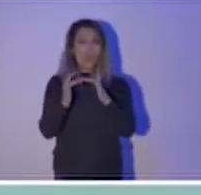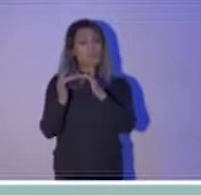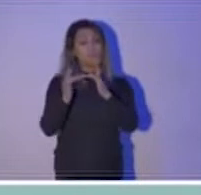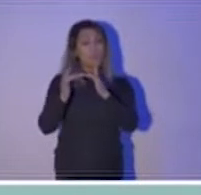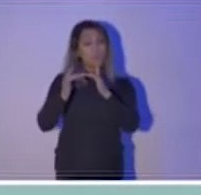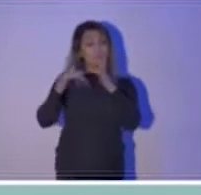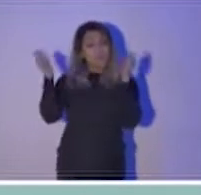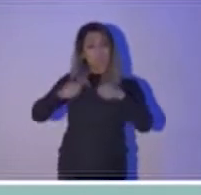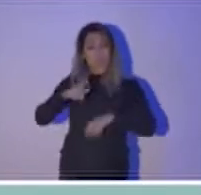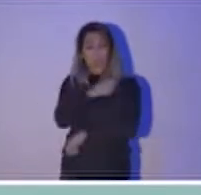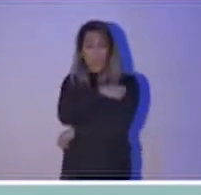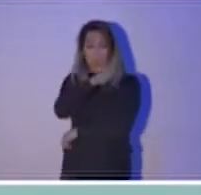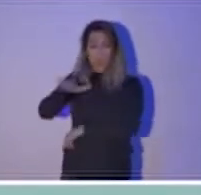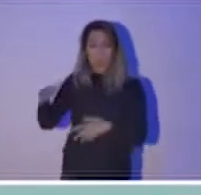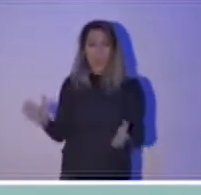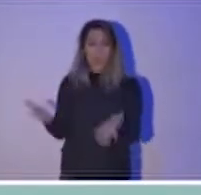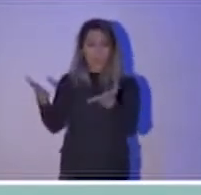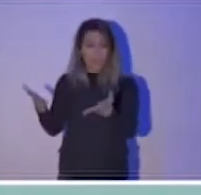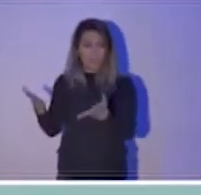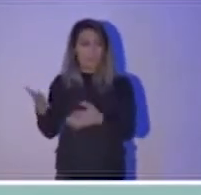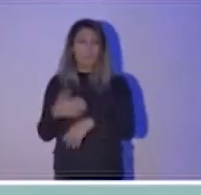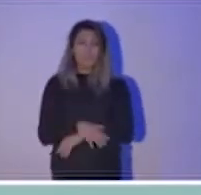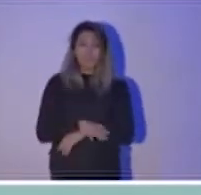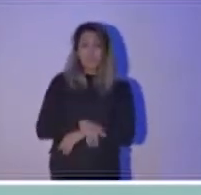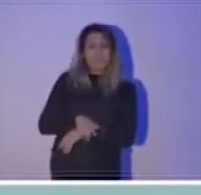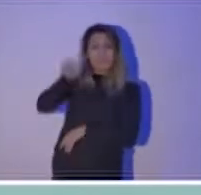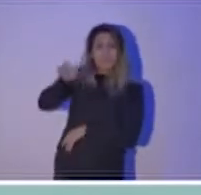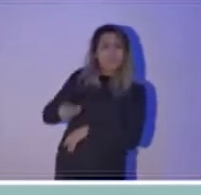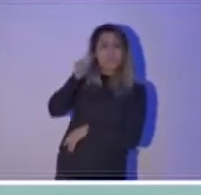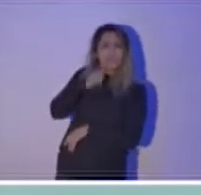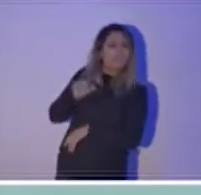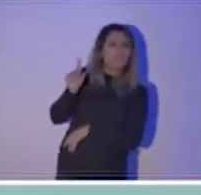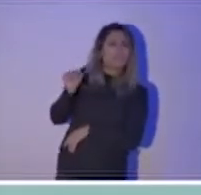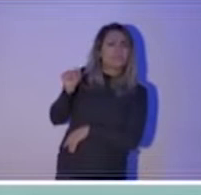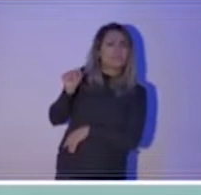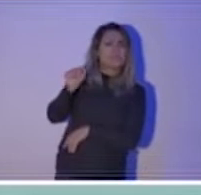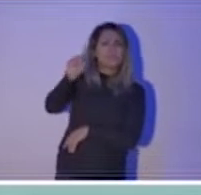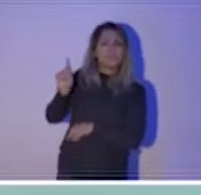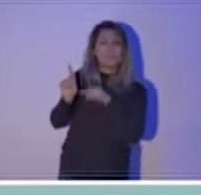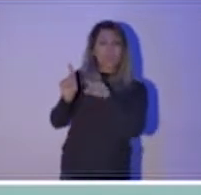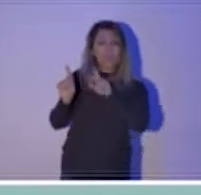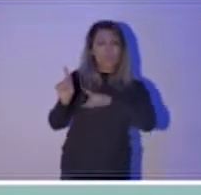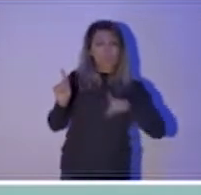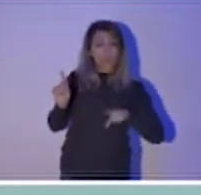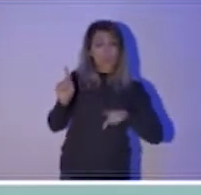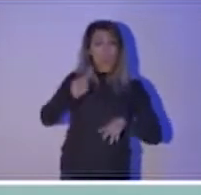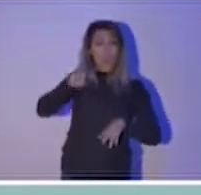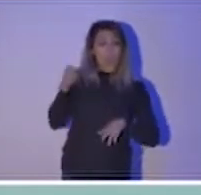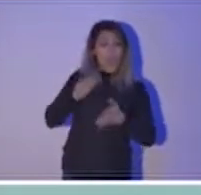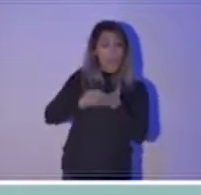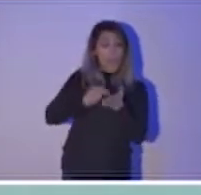dos alunos. Para nos falar sobre estas questões, eu convido para vir ao palco a professora e ex-secretária de Educação Básica